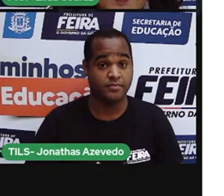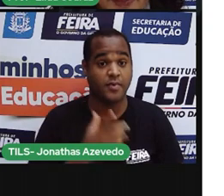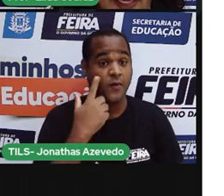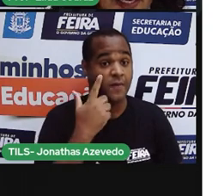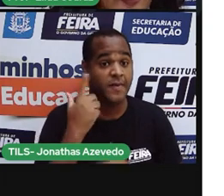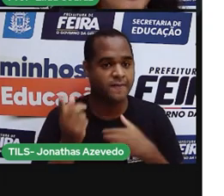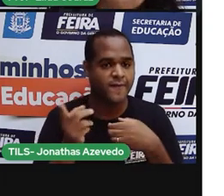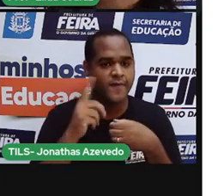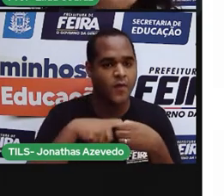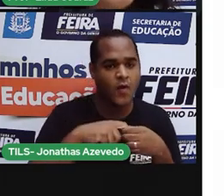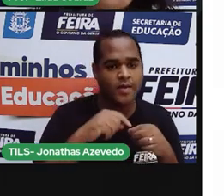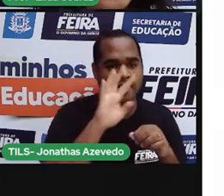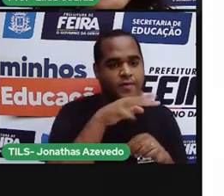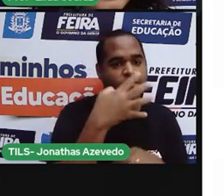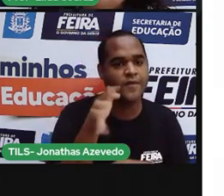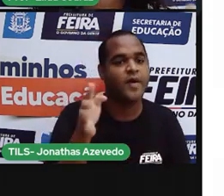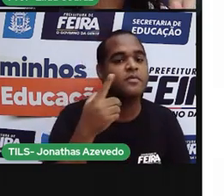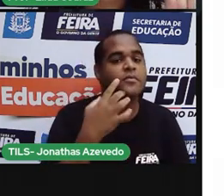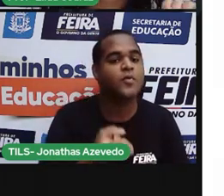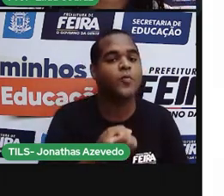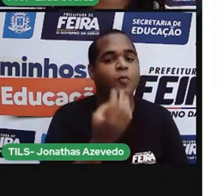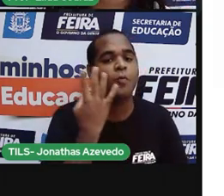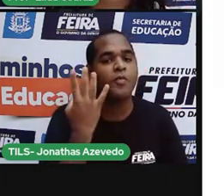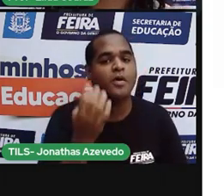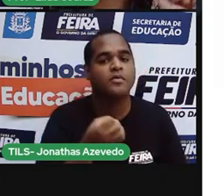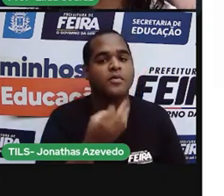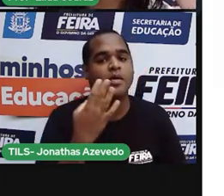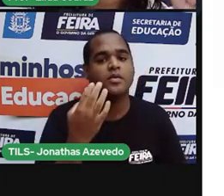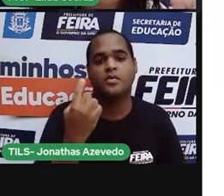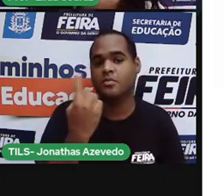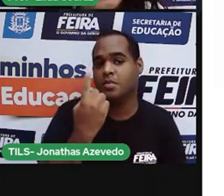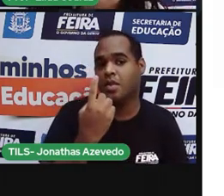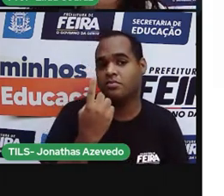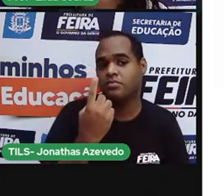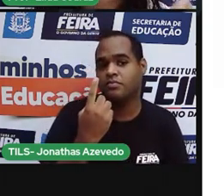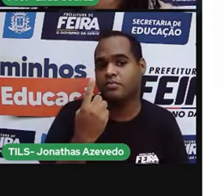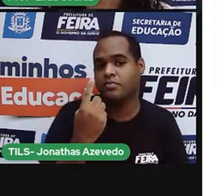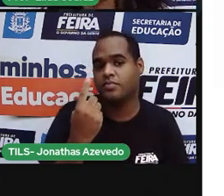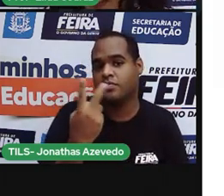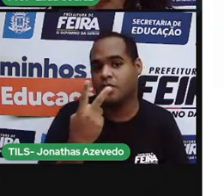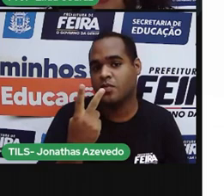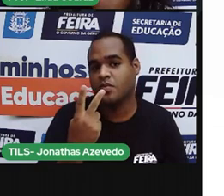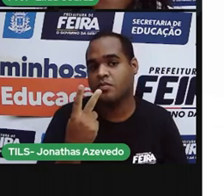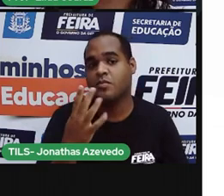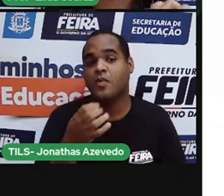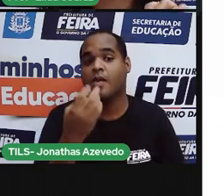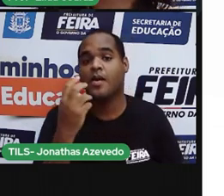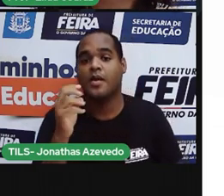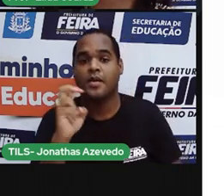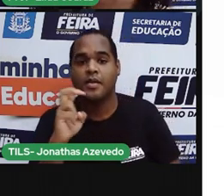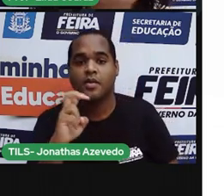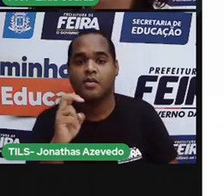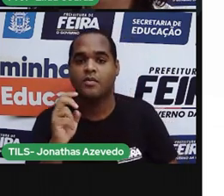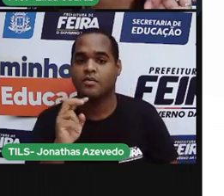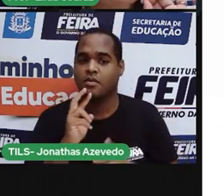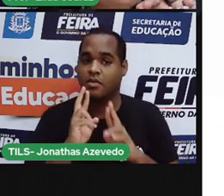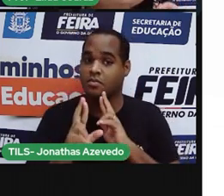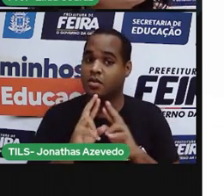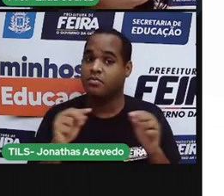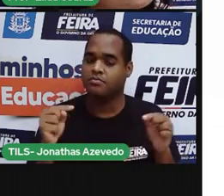na tabela, vê quantos alunos tem no primeiro, quantos alunos tem no quinto e vai achar